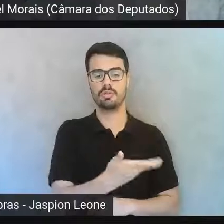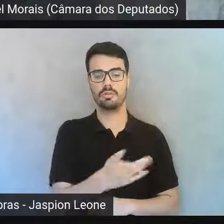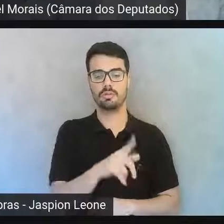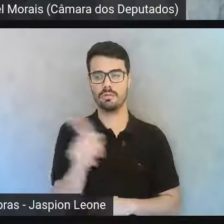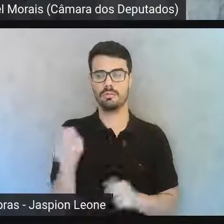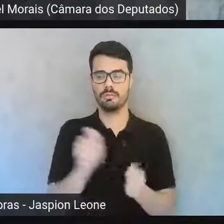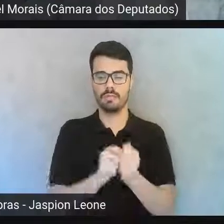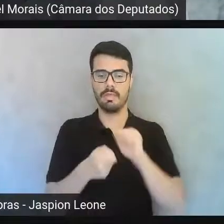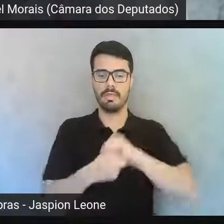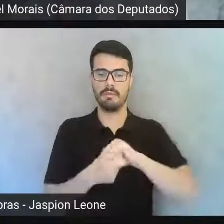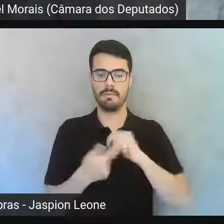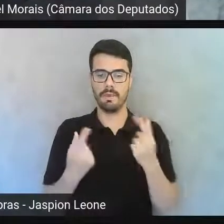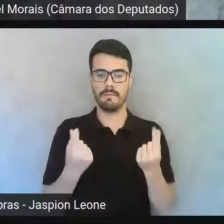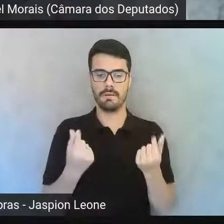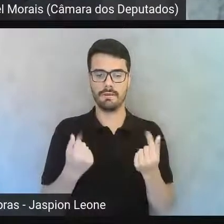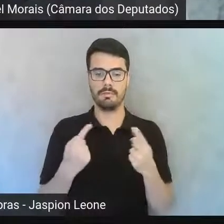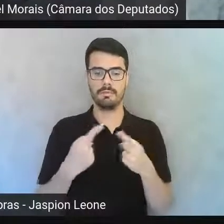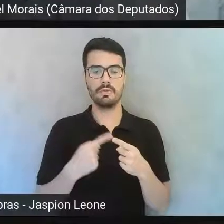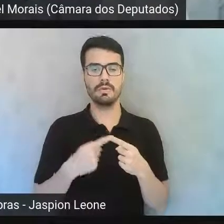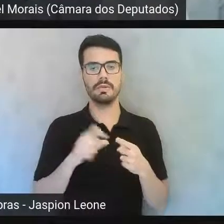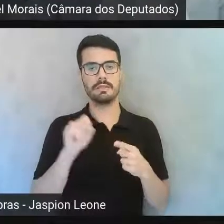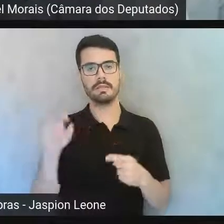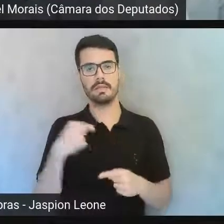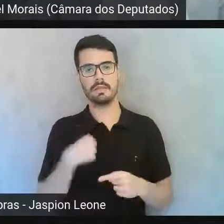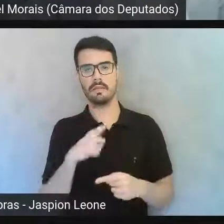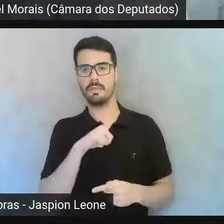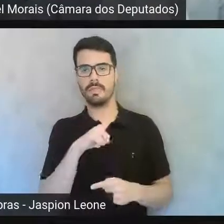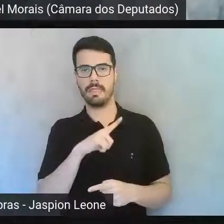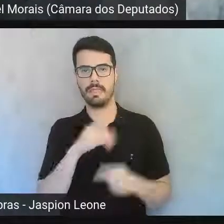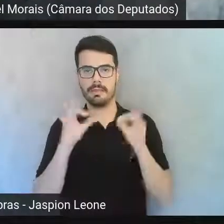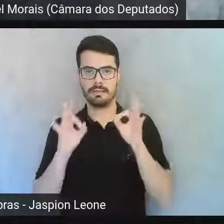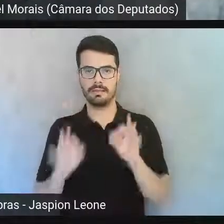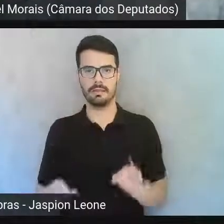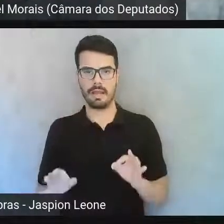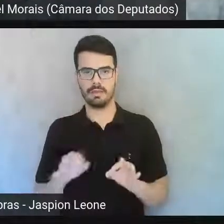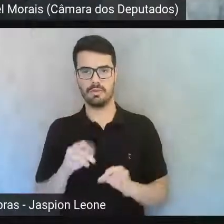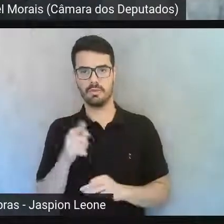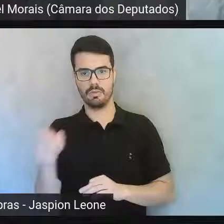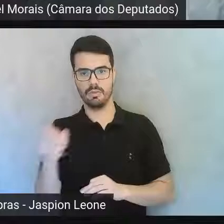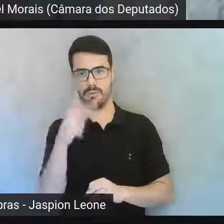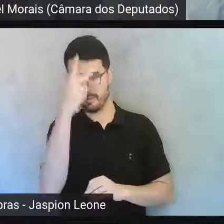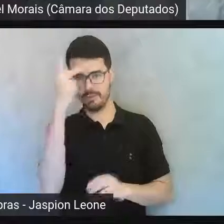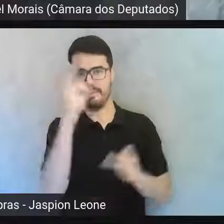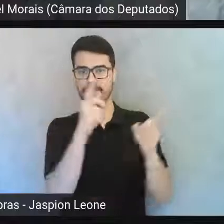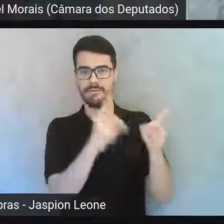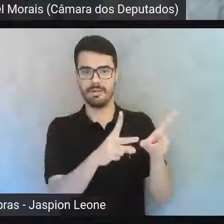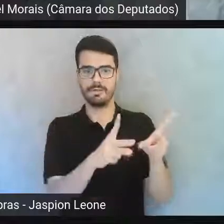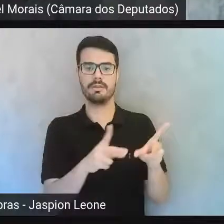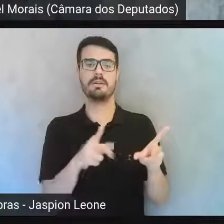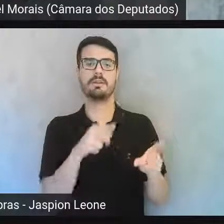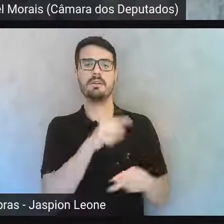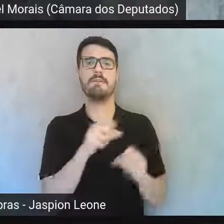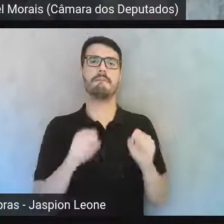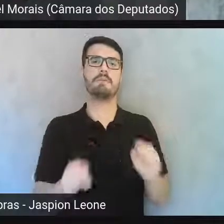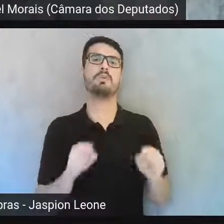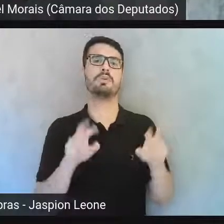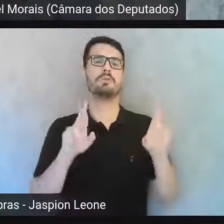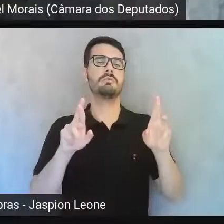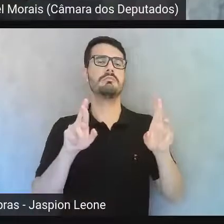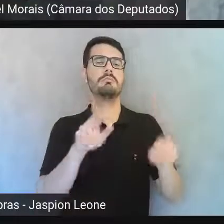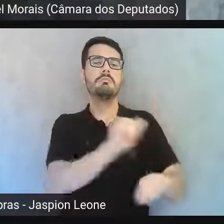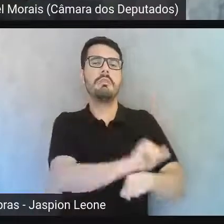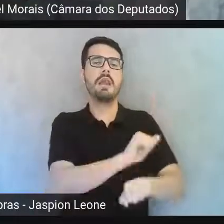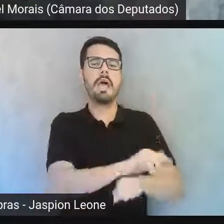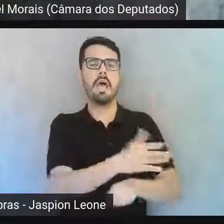isso aqui? Porque se eu tenho certo para quem é minha demanda, e essa minha demanda pode esperar um pouco, eu consigo